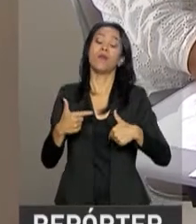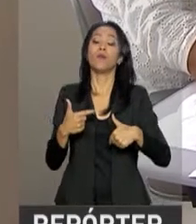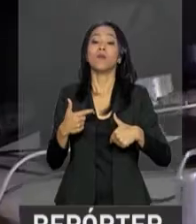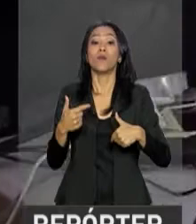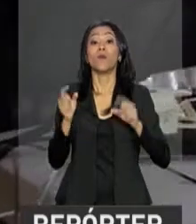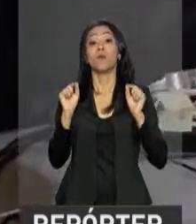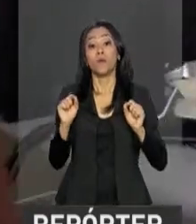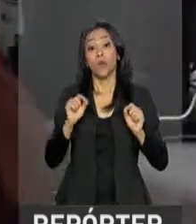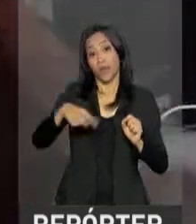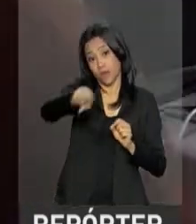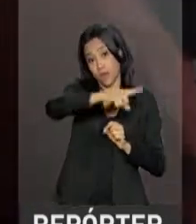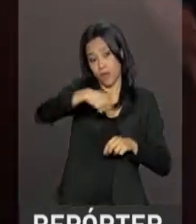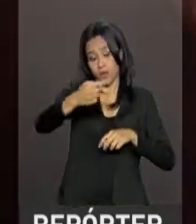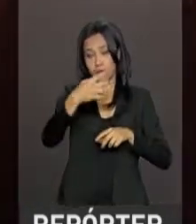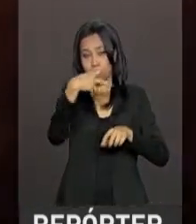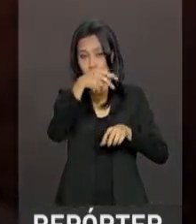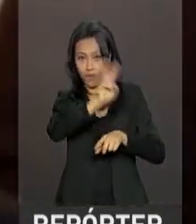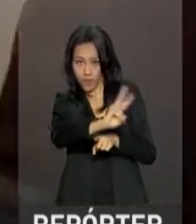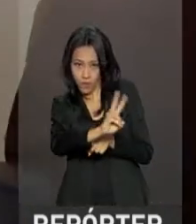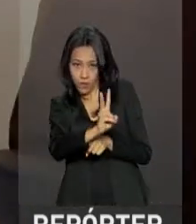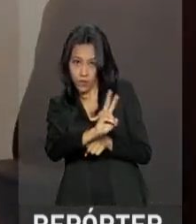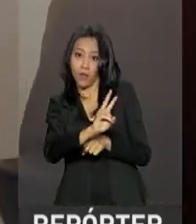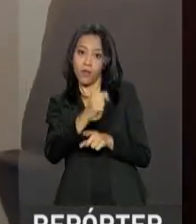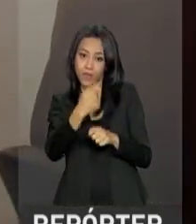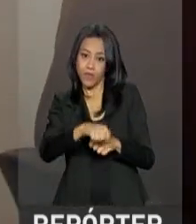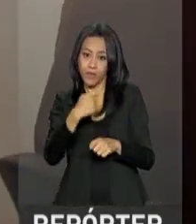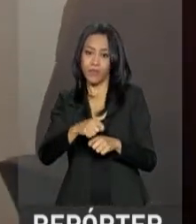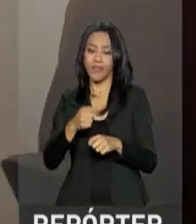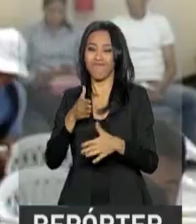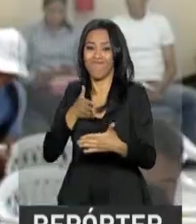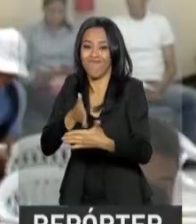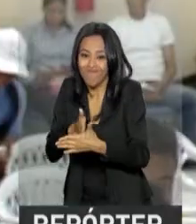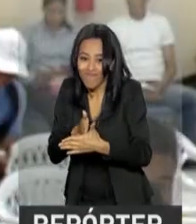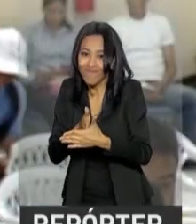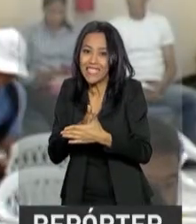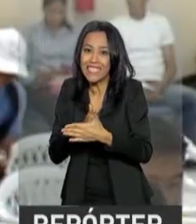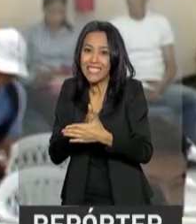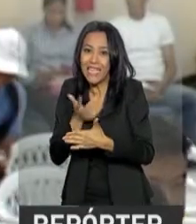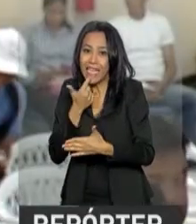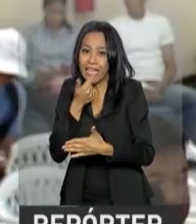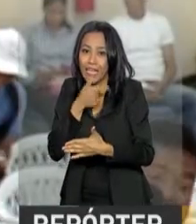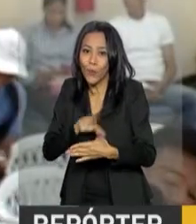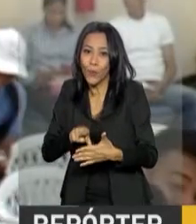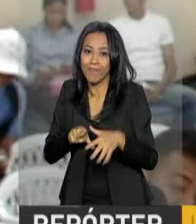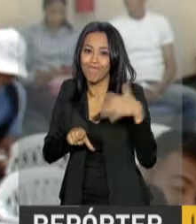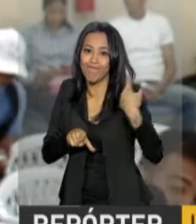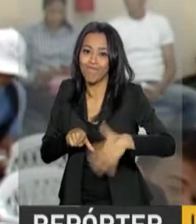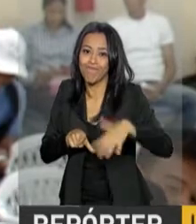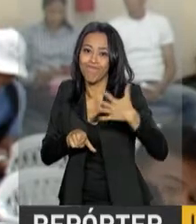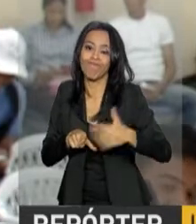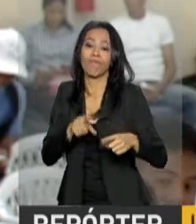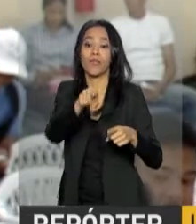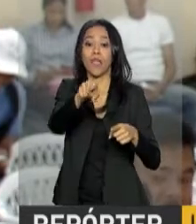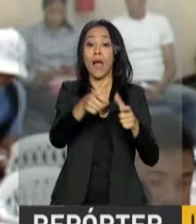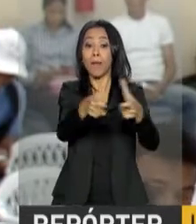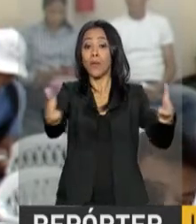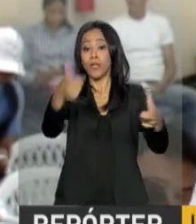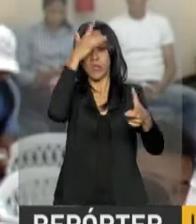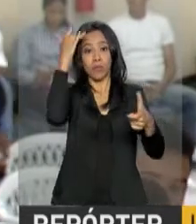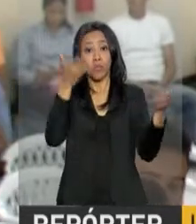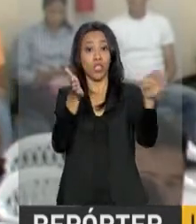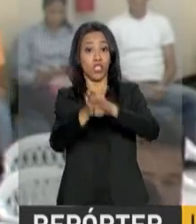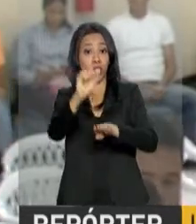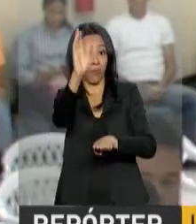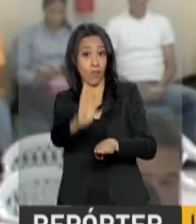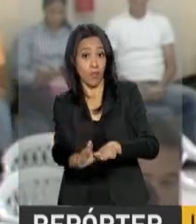os migrantes precisam enfrentar a barreira do idioma parte das necessidades que as pessoas têm quando chegam aqui na venezuela aqui